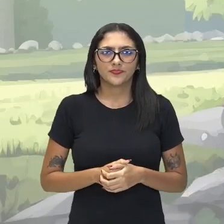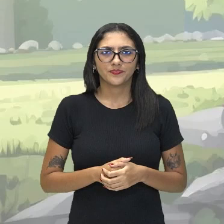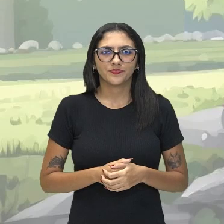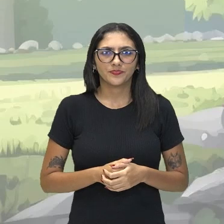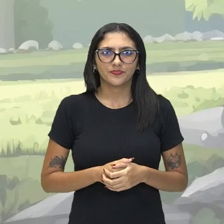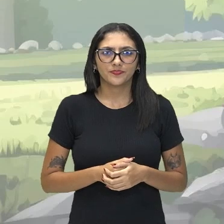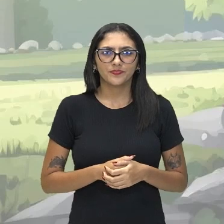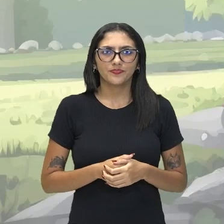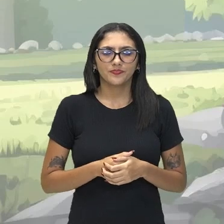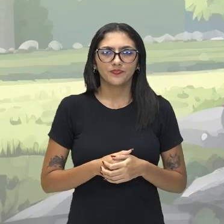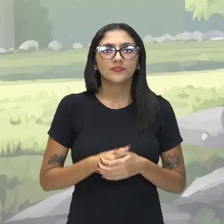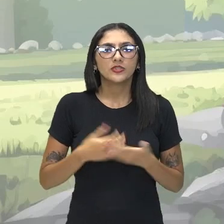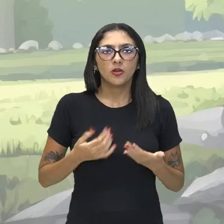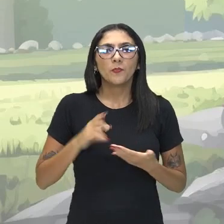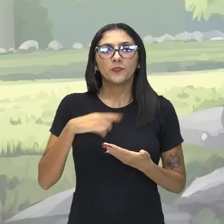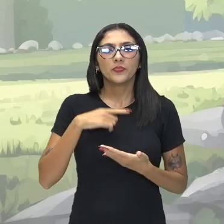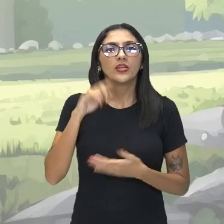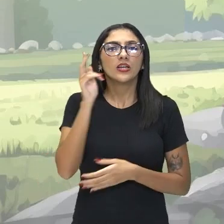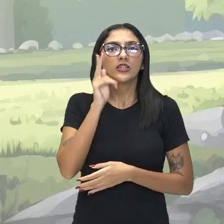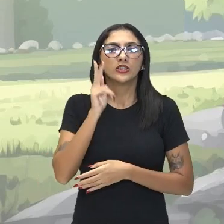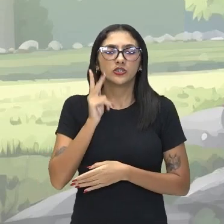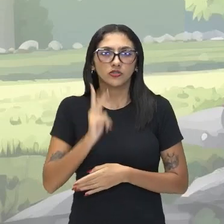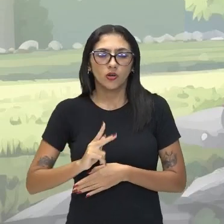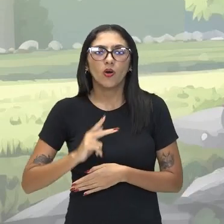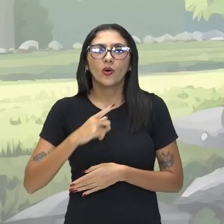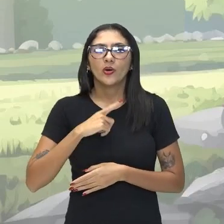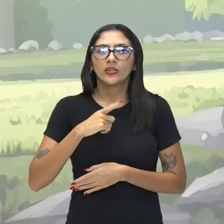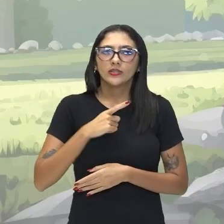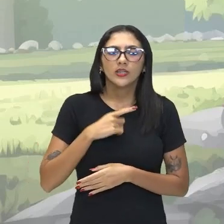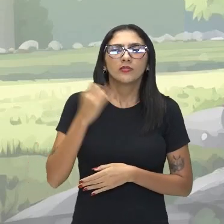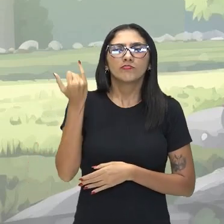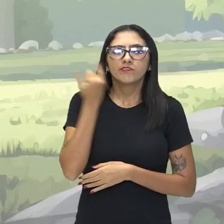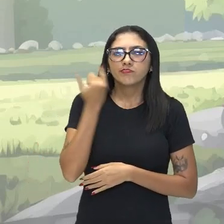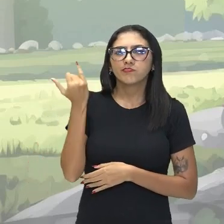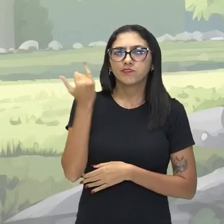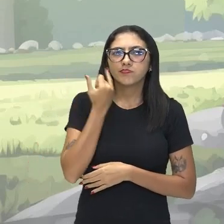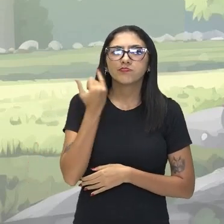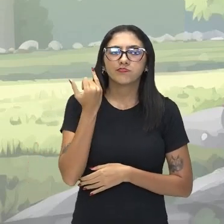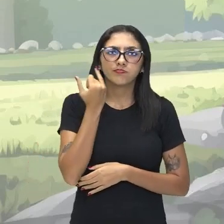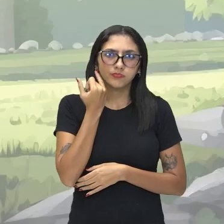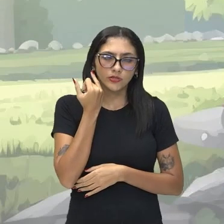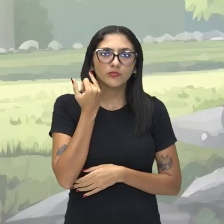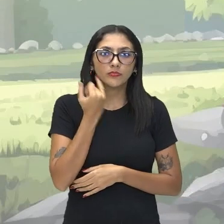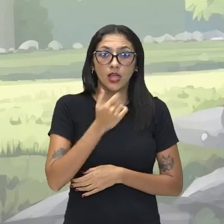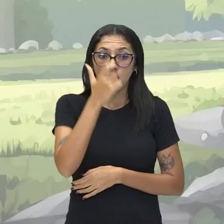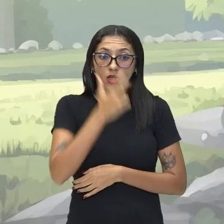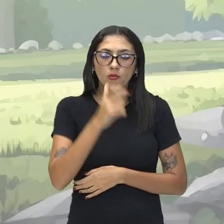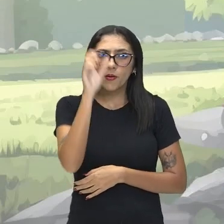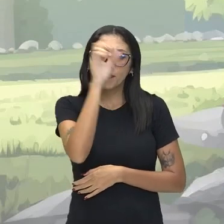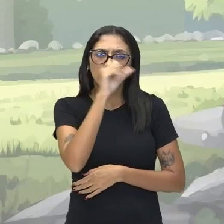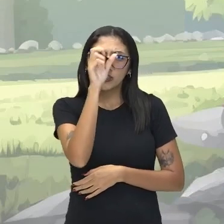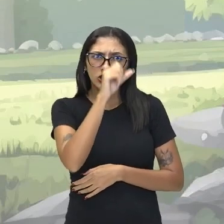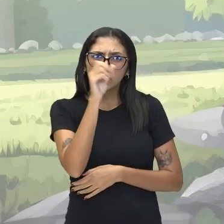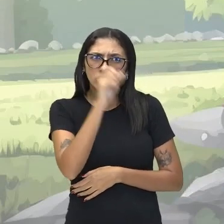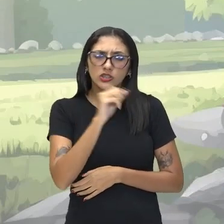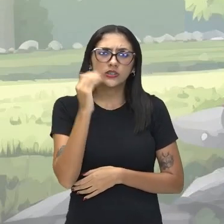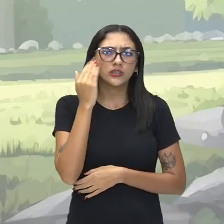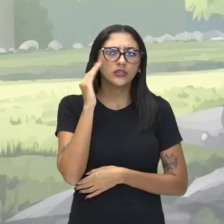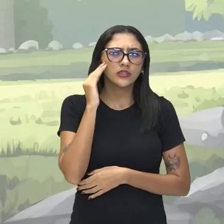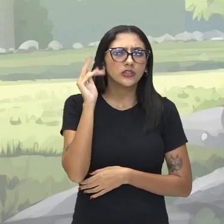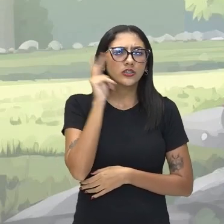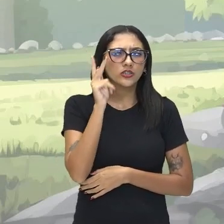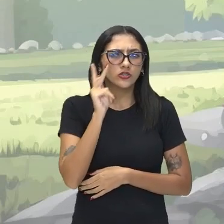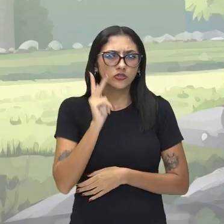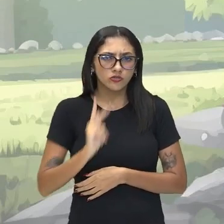vezes é trazido outra vez por alguém que foi... por alguém que ou foi testemunha ou